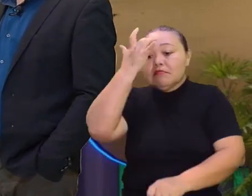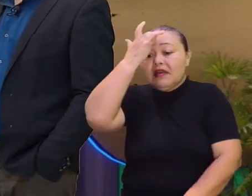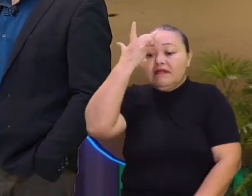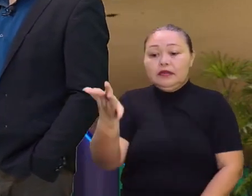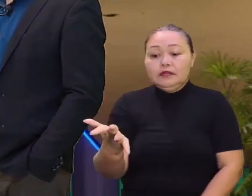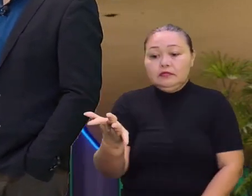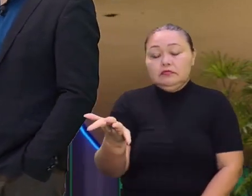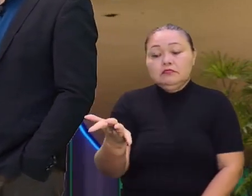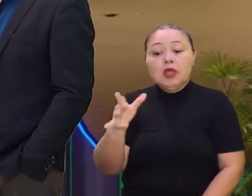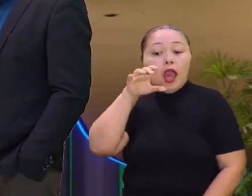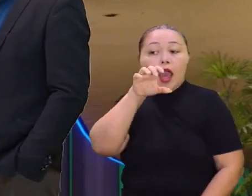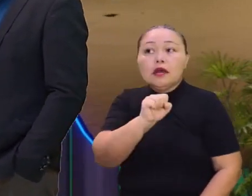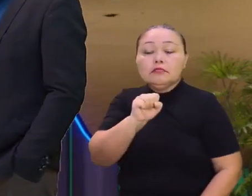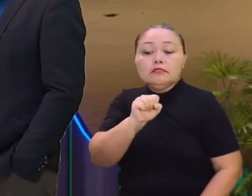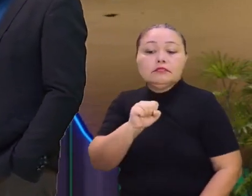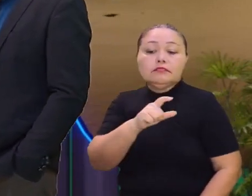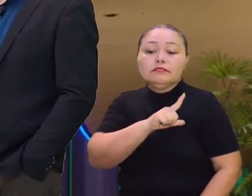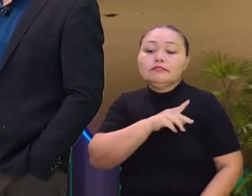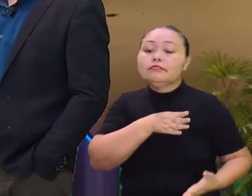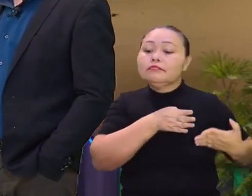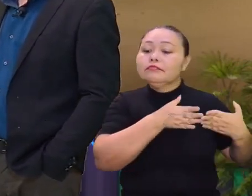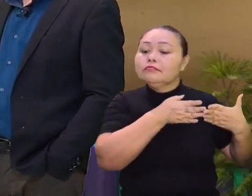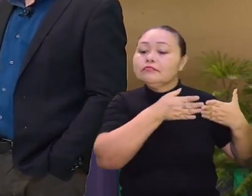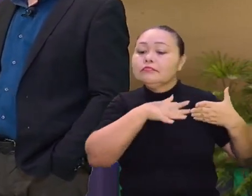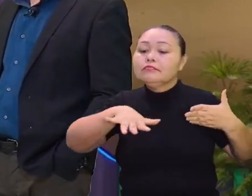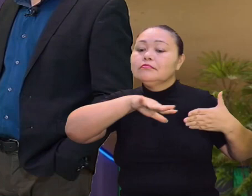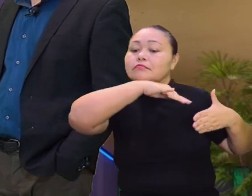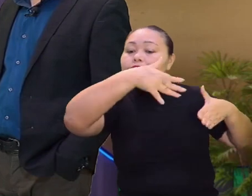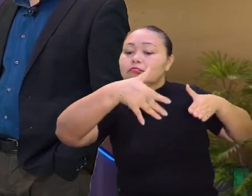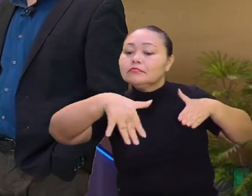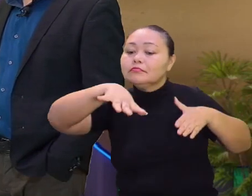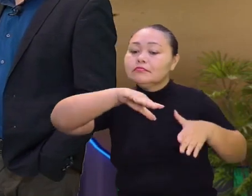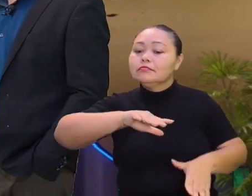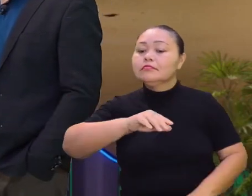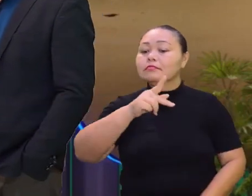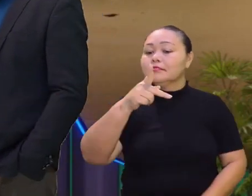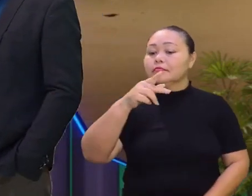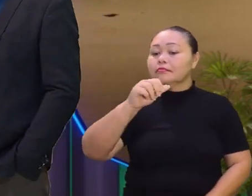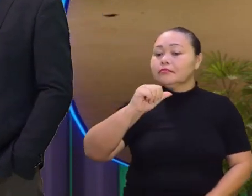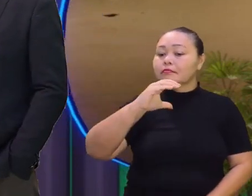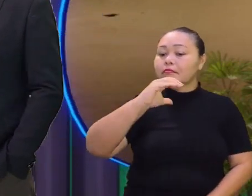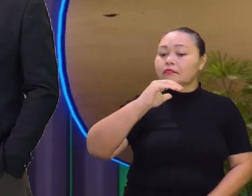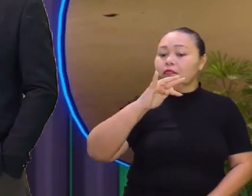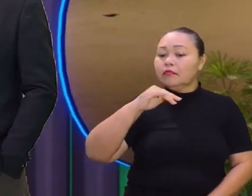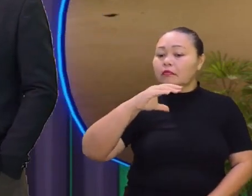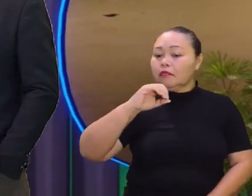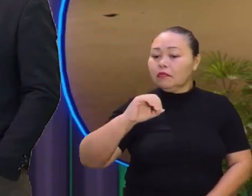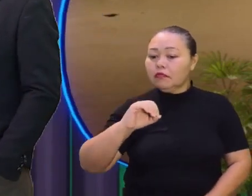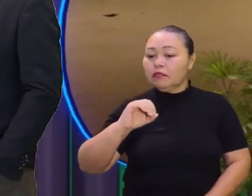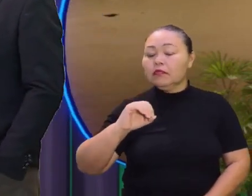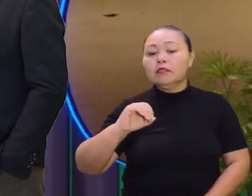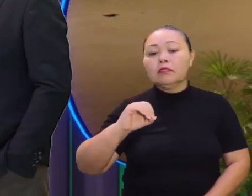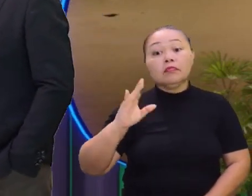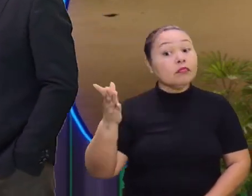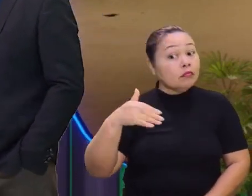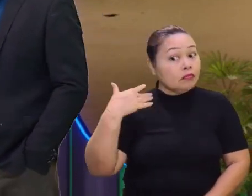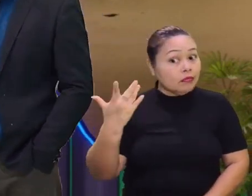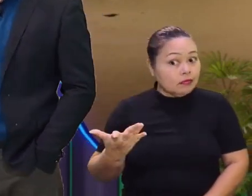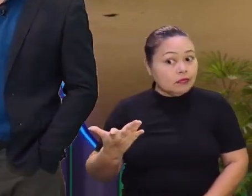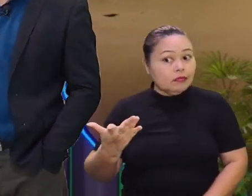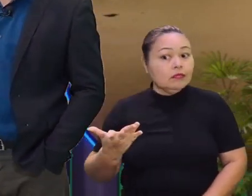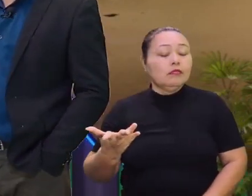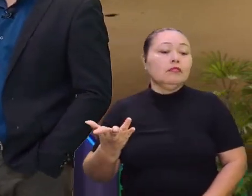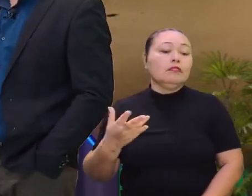fácil e mais rápida pelo Oceano Pacífico. É isso? Isso mesmo. Então, para te ver